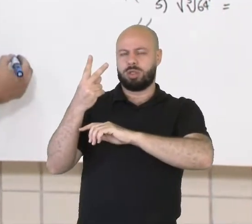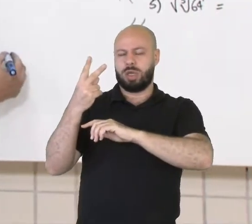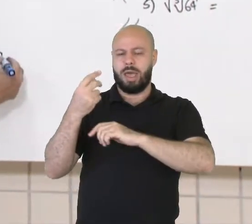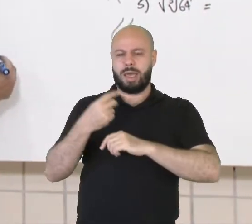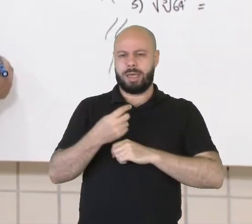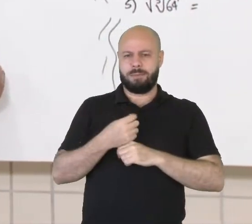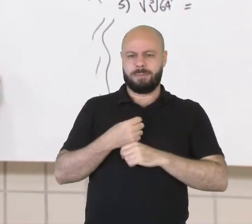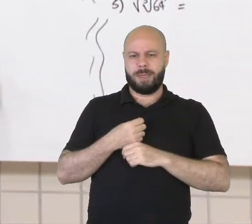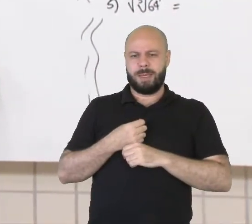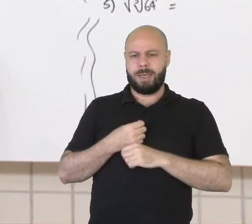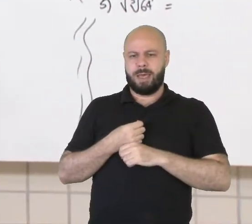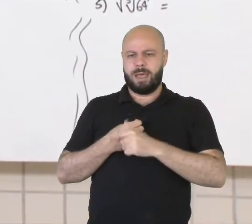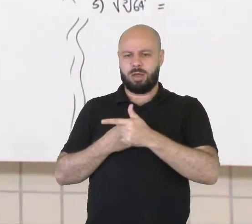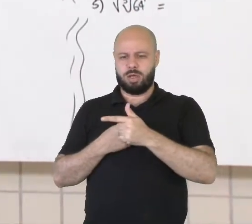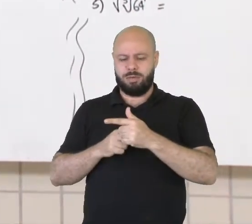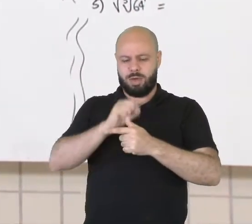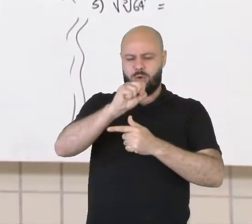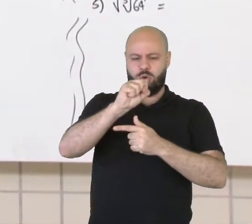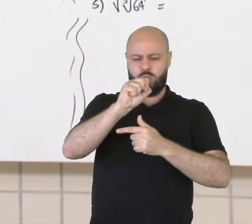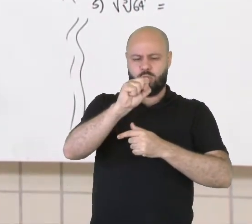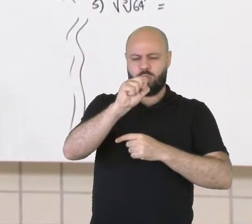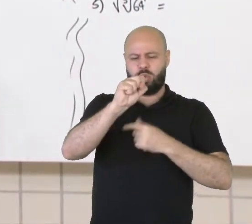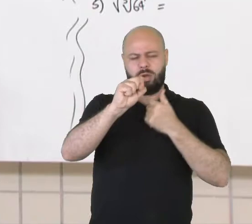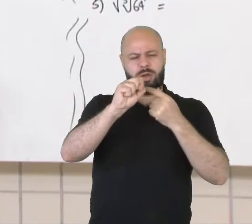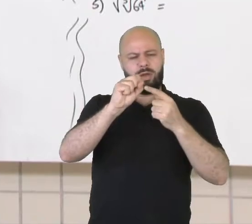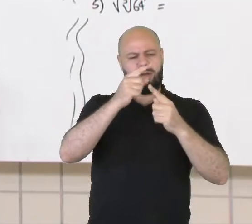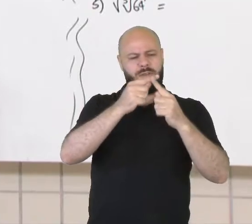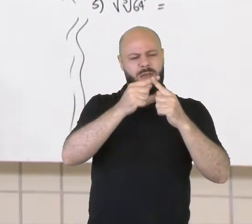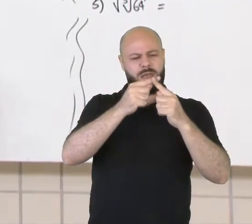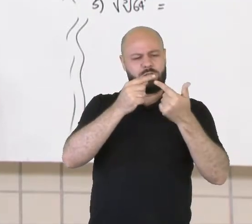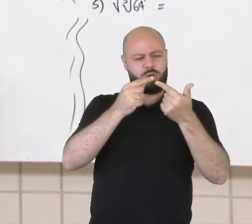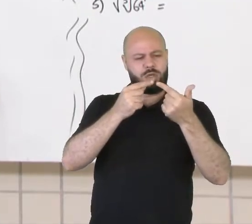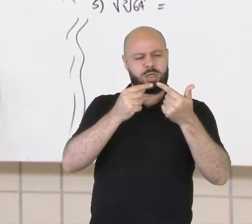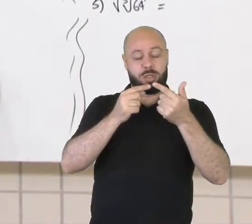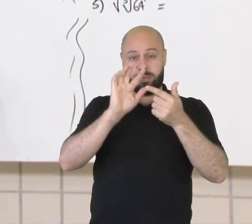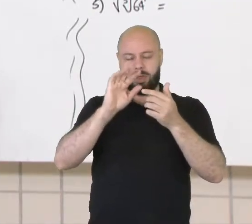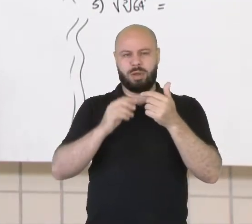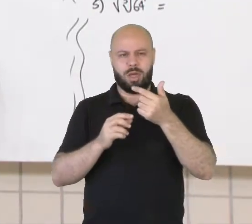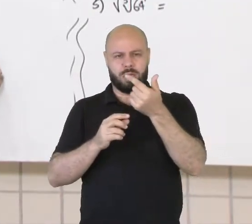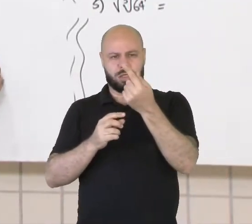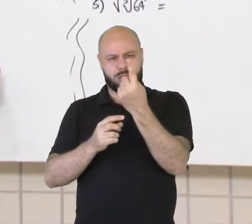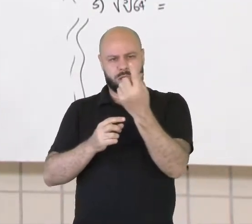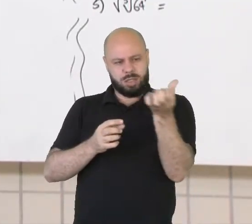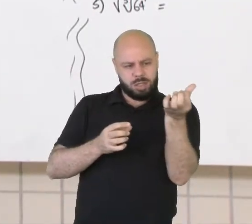2 são 8, 8 vezes 2, 16.